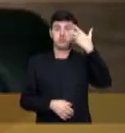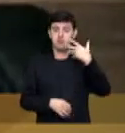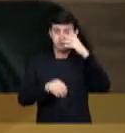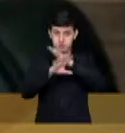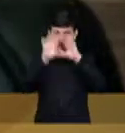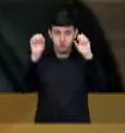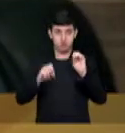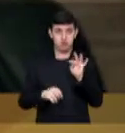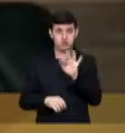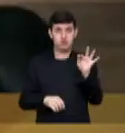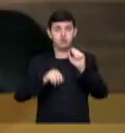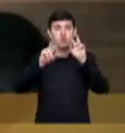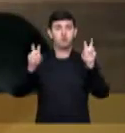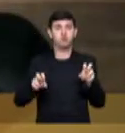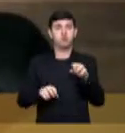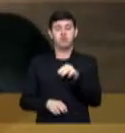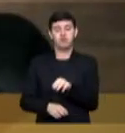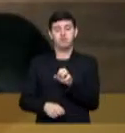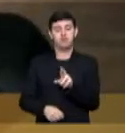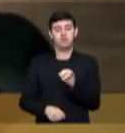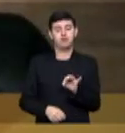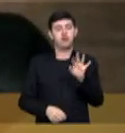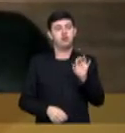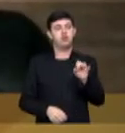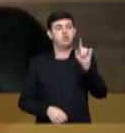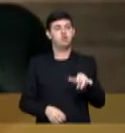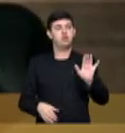sobre o mérito da ação direta,